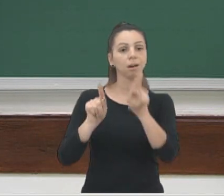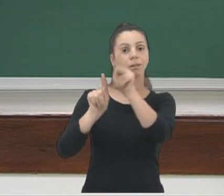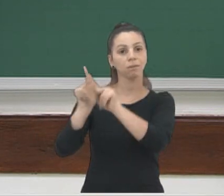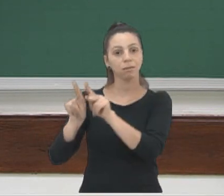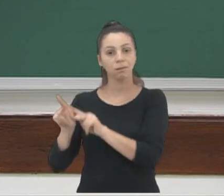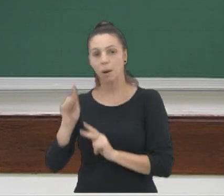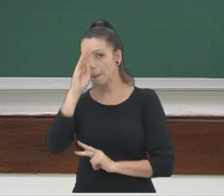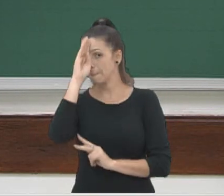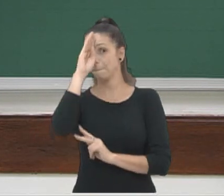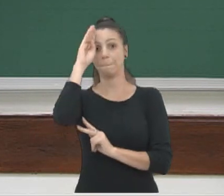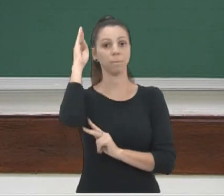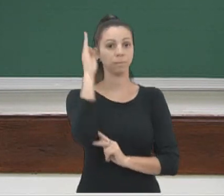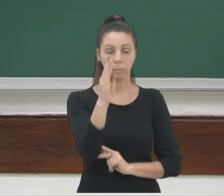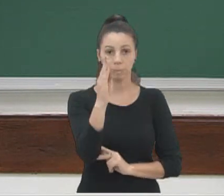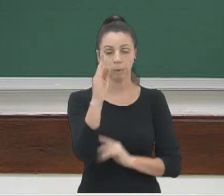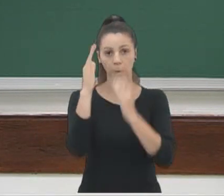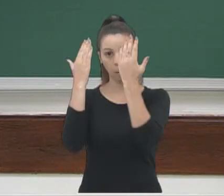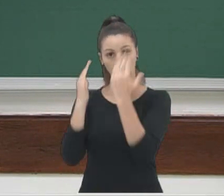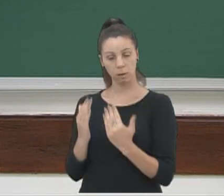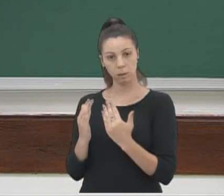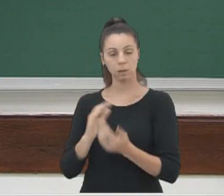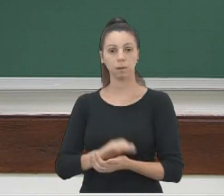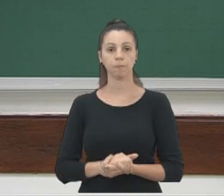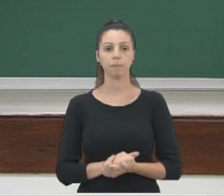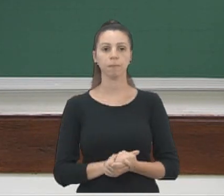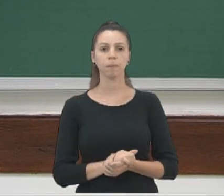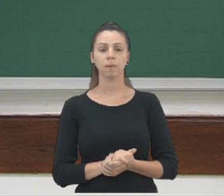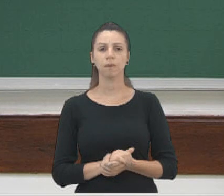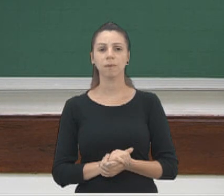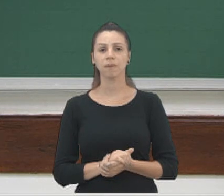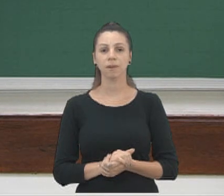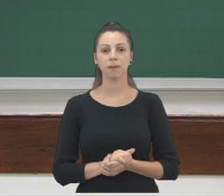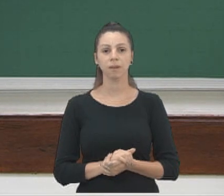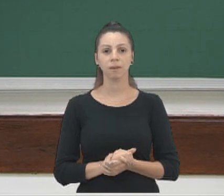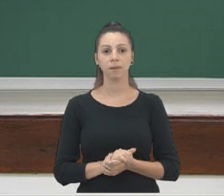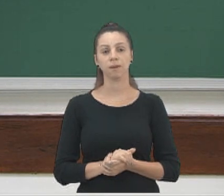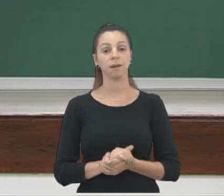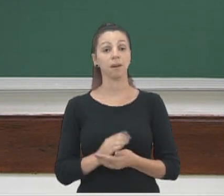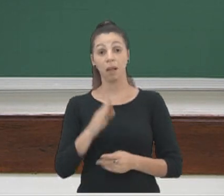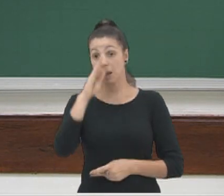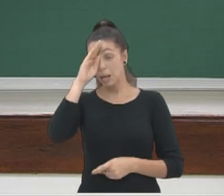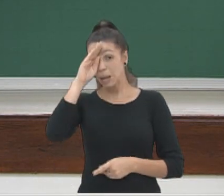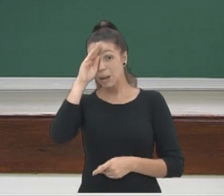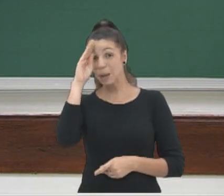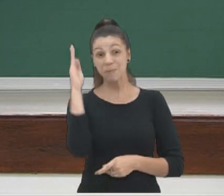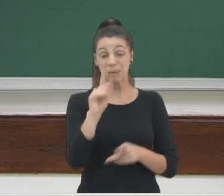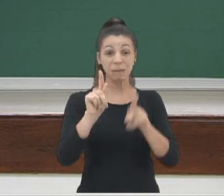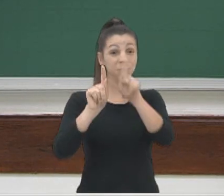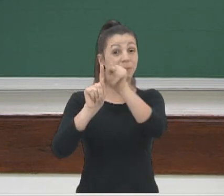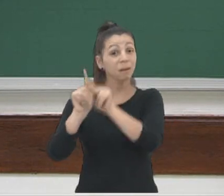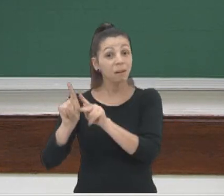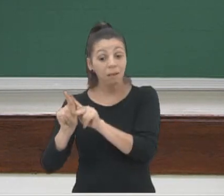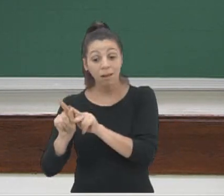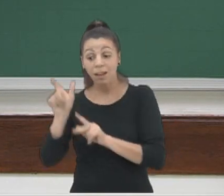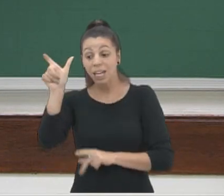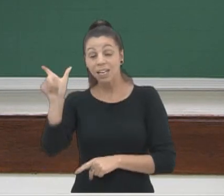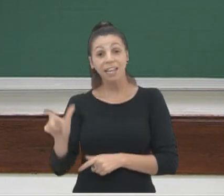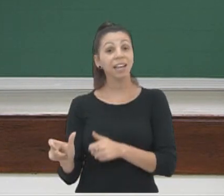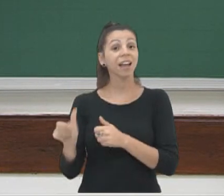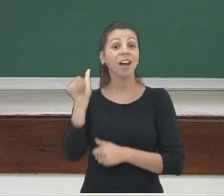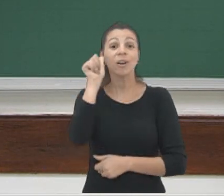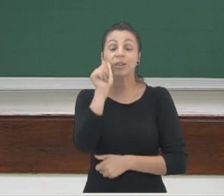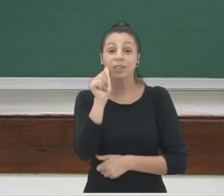personagem principal. No caso, quem é o personagem principal? É a garota, né, que quer ler o